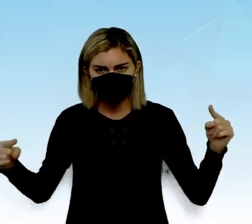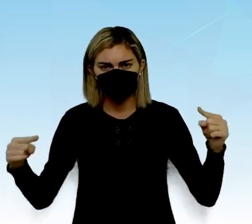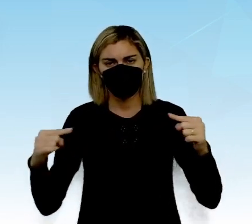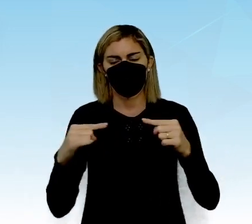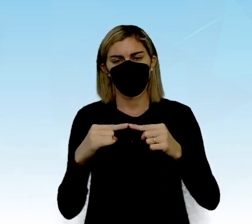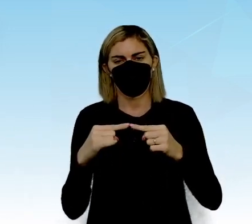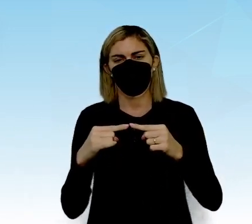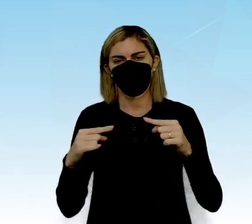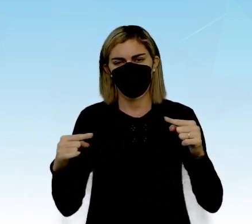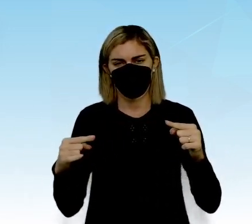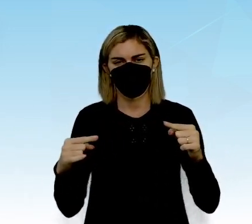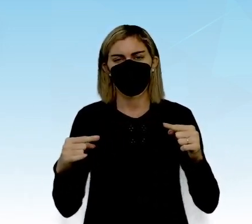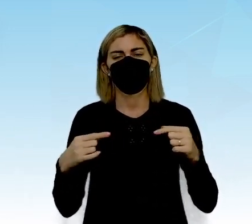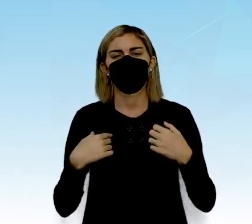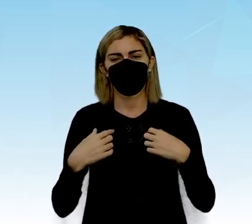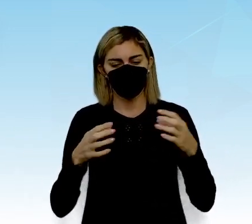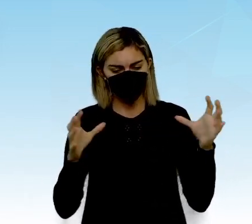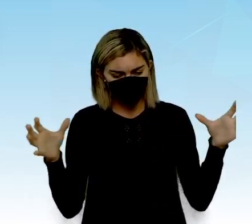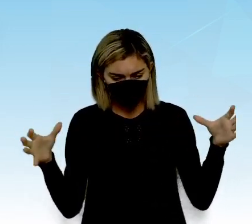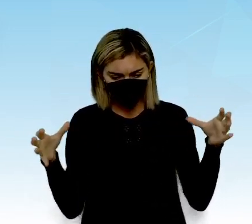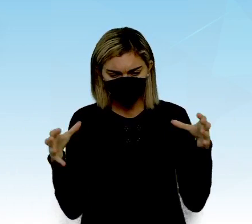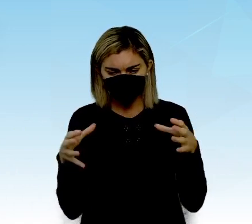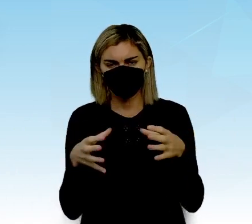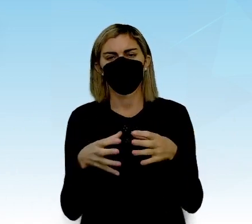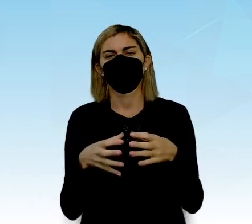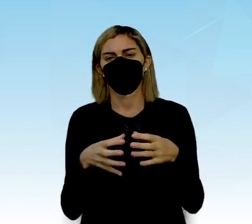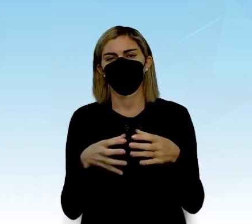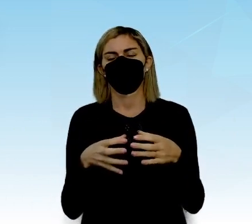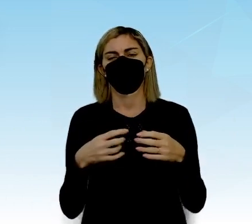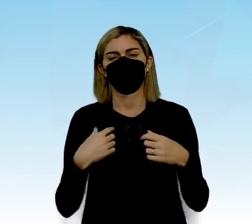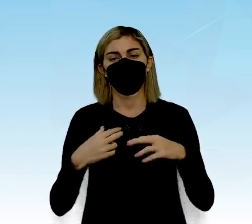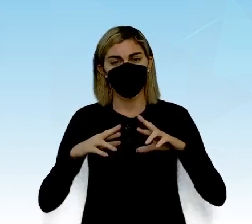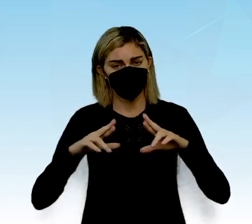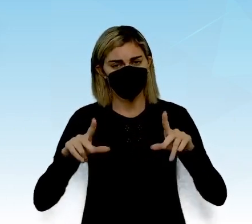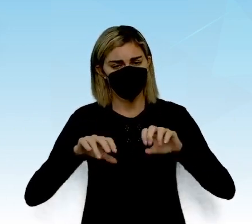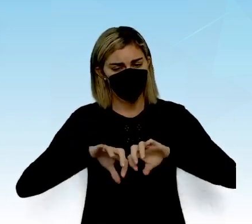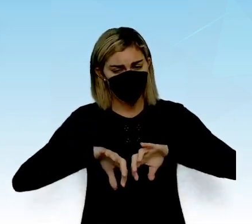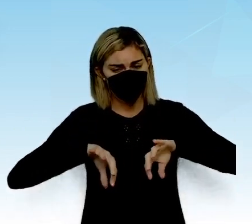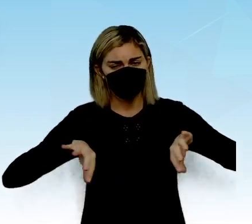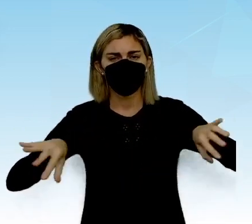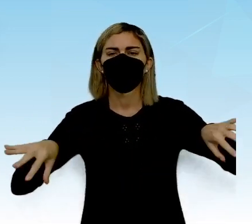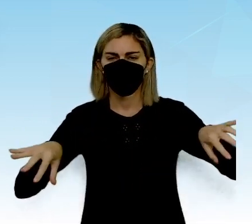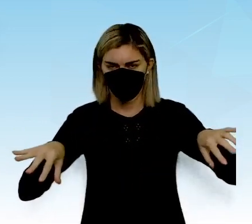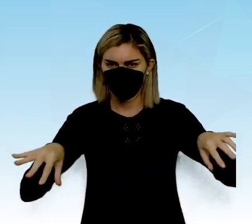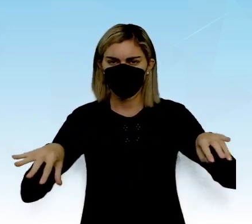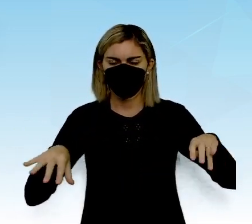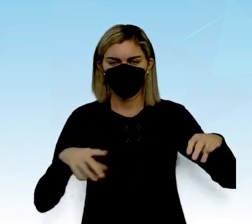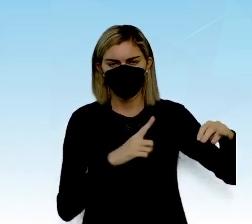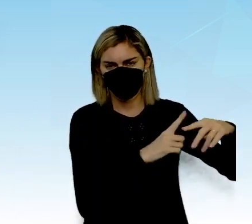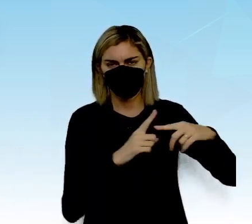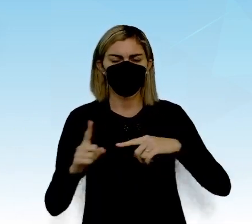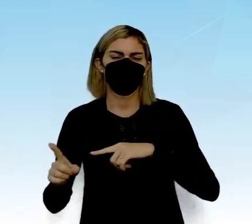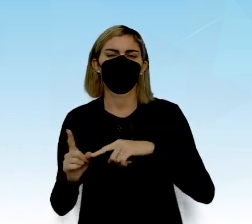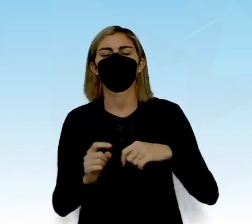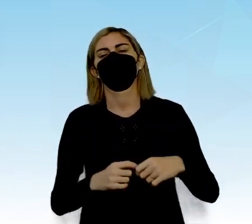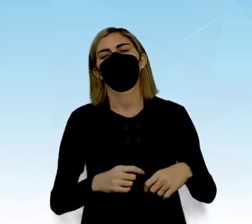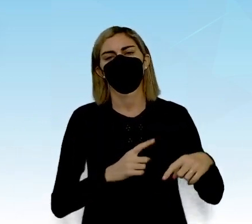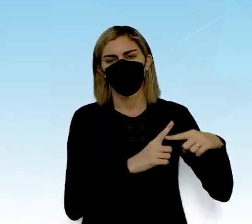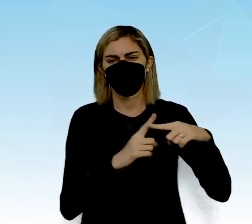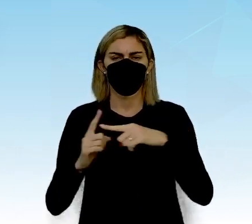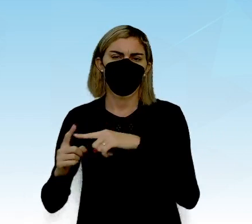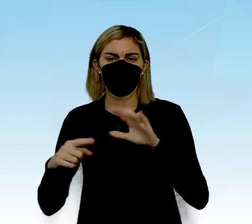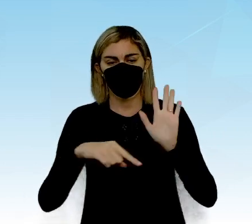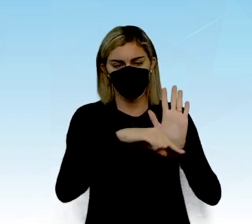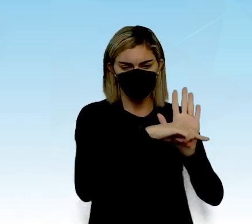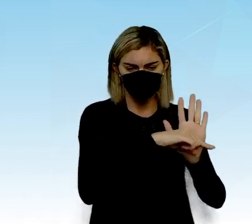desloca-se espontaneamente no sentido contrário ao sentido da linha de indução. Ou seja, uma carga